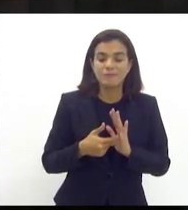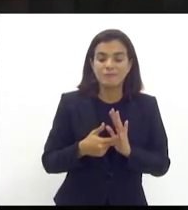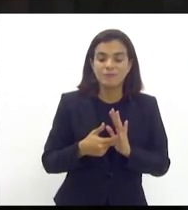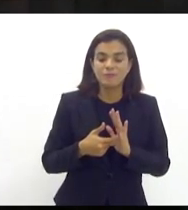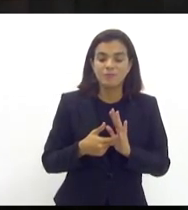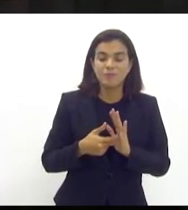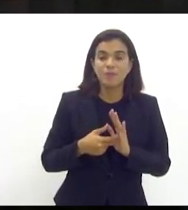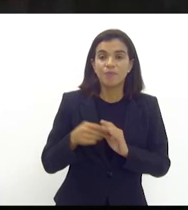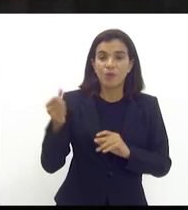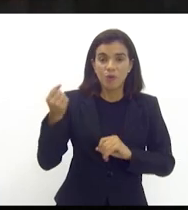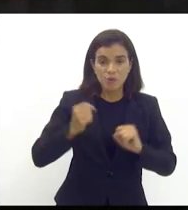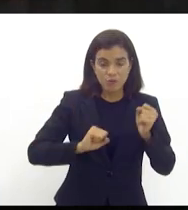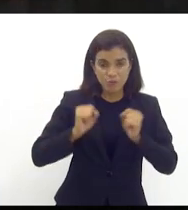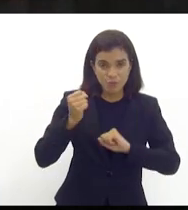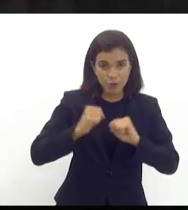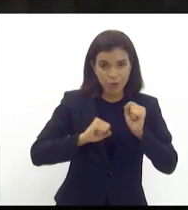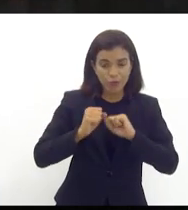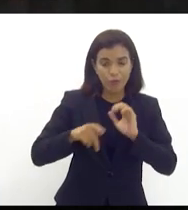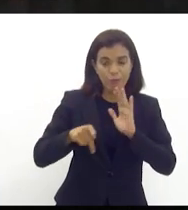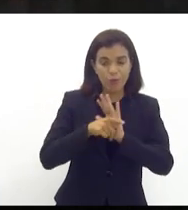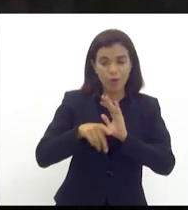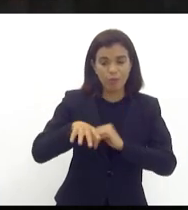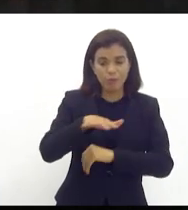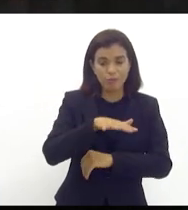os produtores internos têm